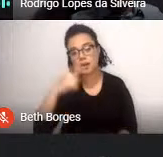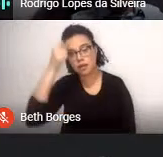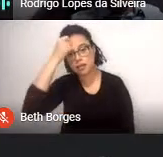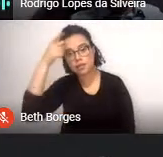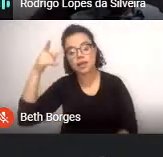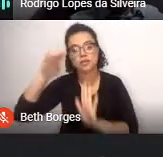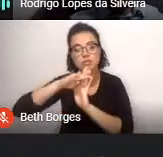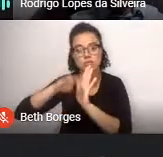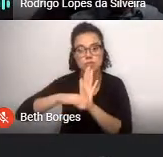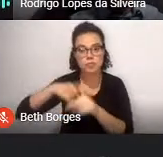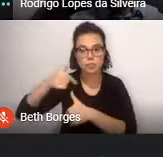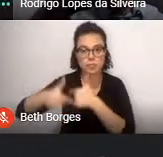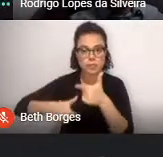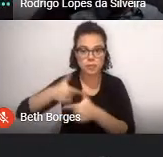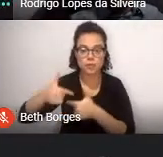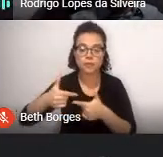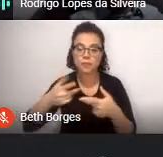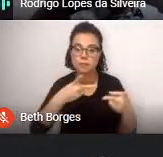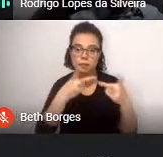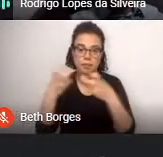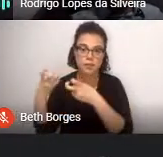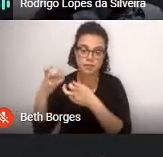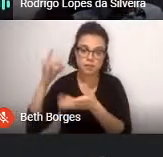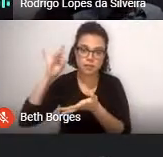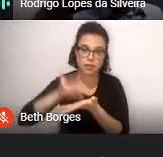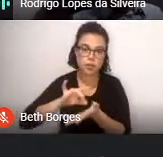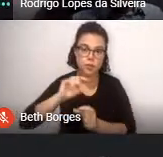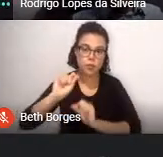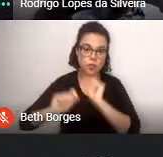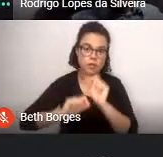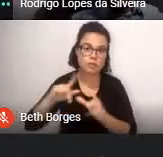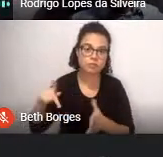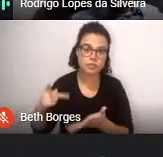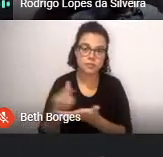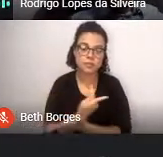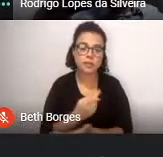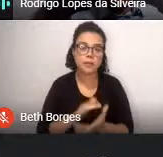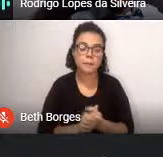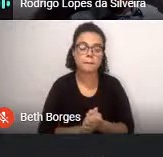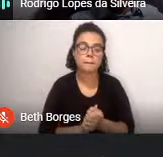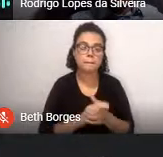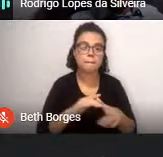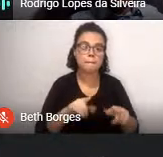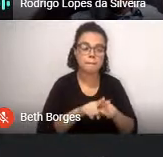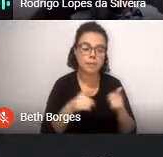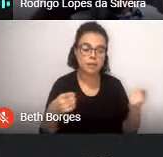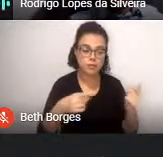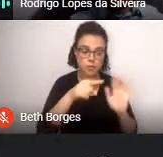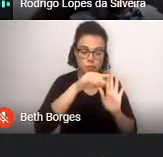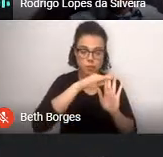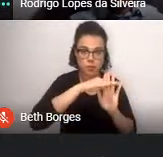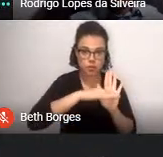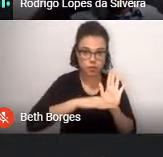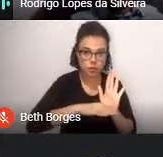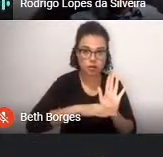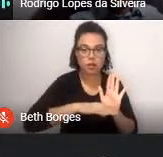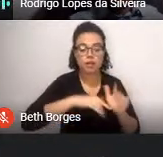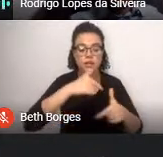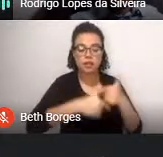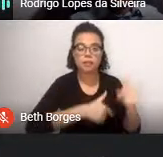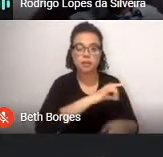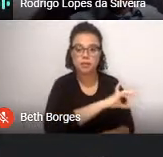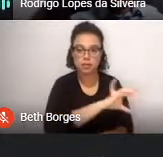vai seguindo uma realidade. Mas um protocolo em si, a gente vai estruturando para cada paciente. Não